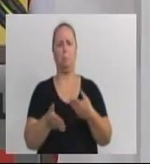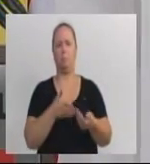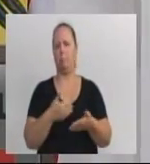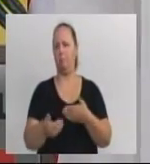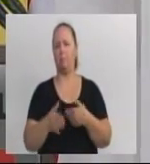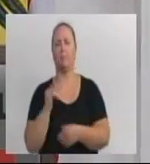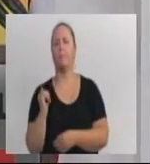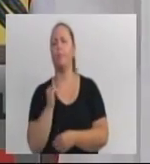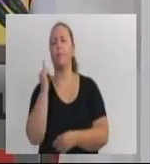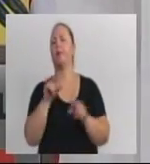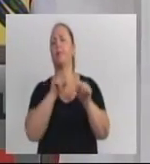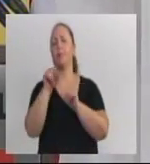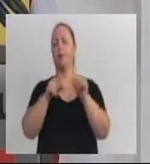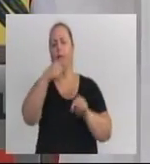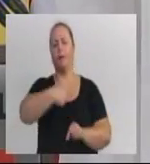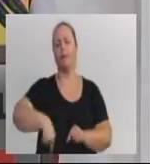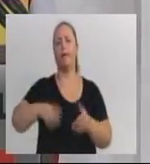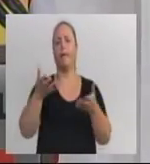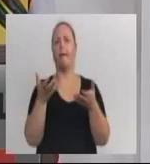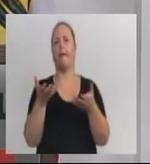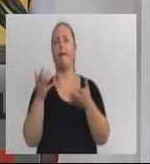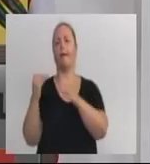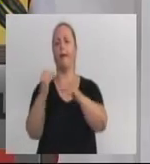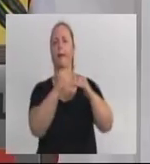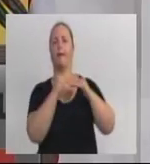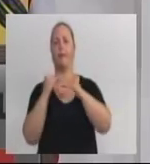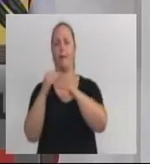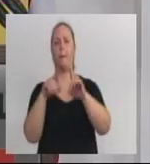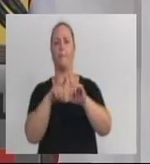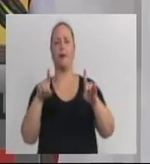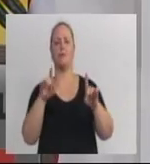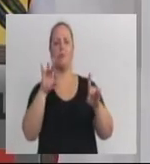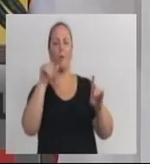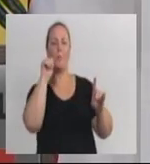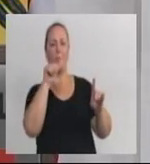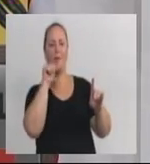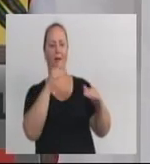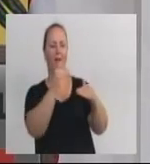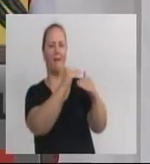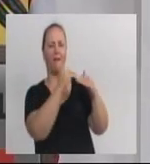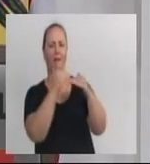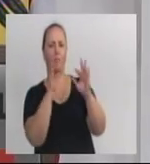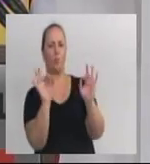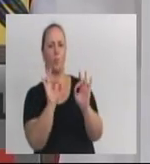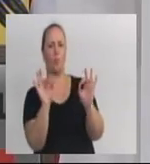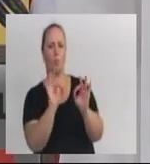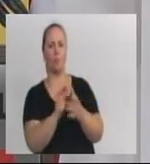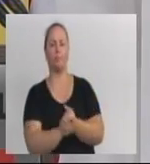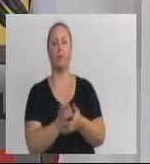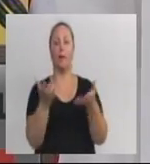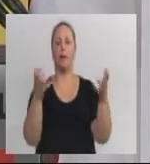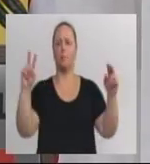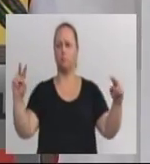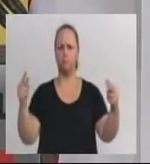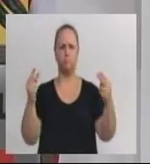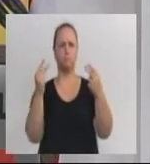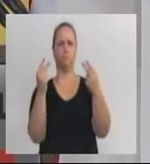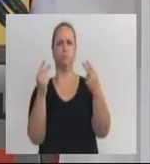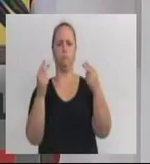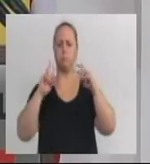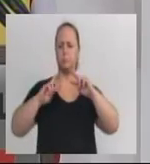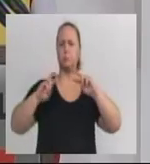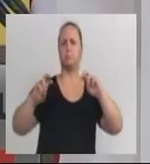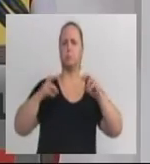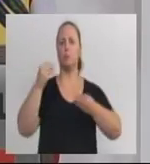que queremos igualdade, falarmos apenas de feminismo. Nós queremos sermos vistas, nós queremos